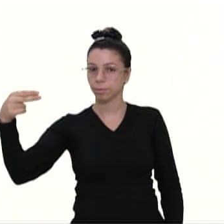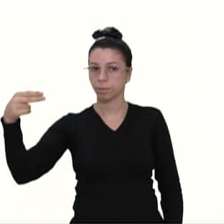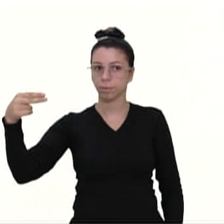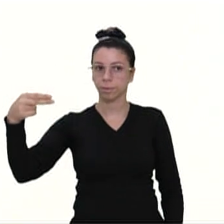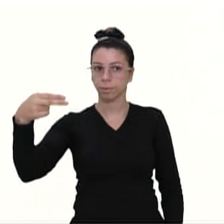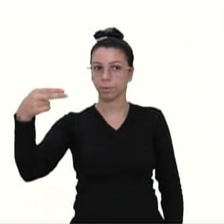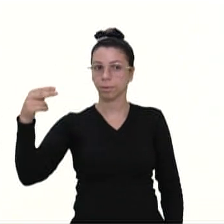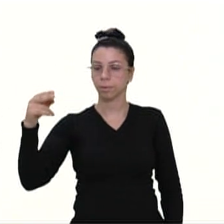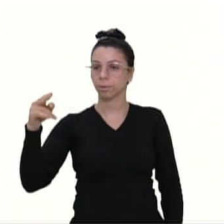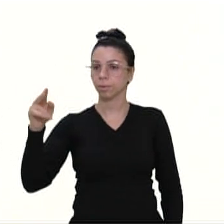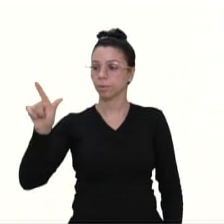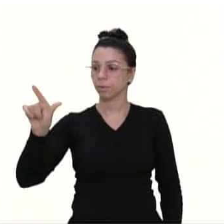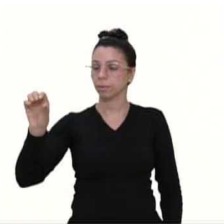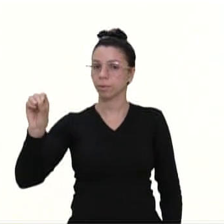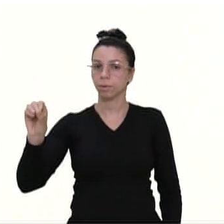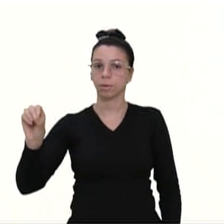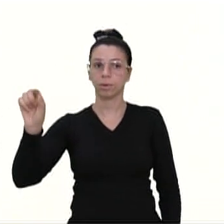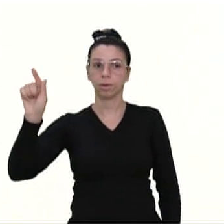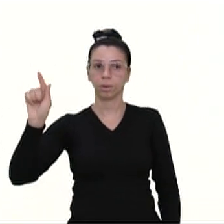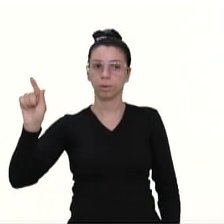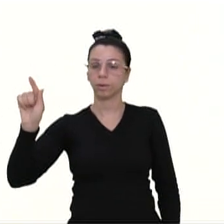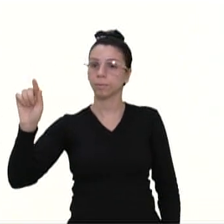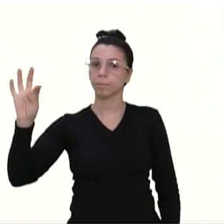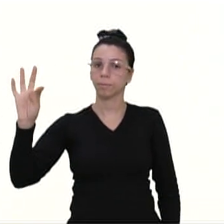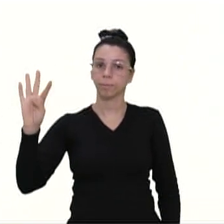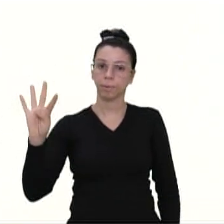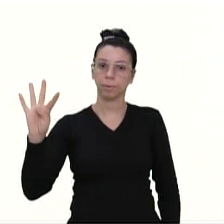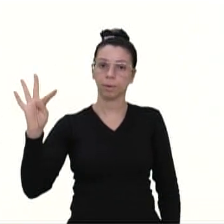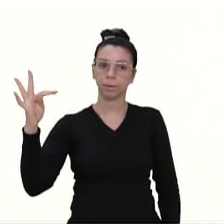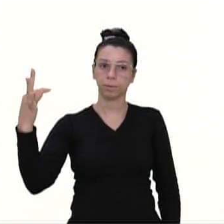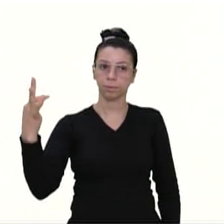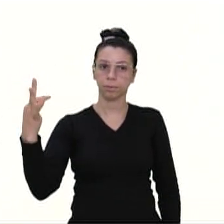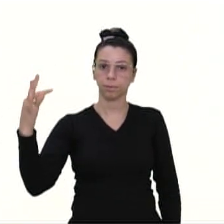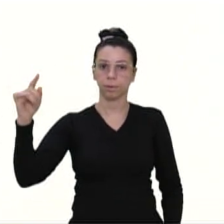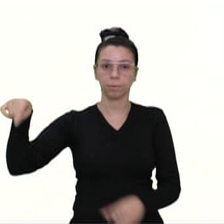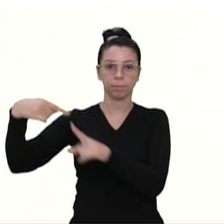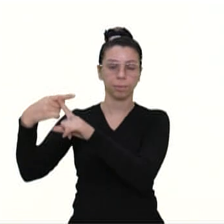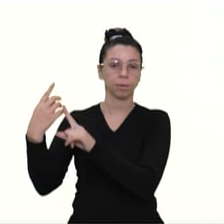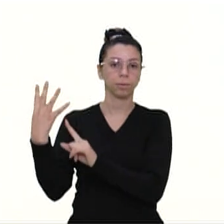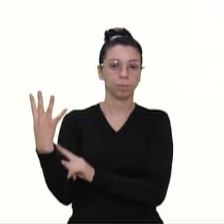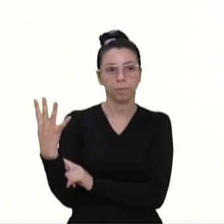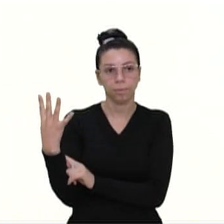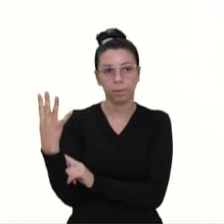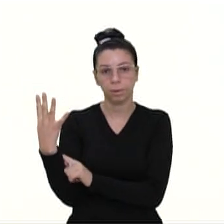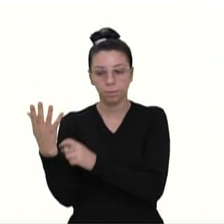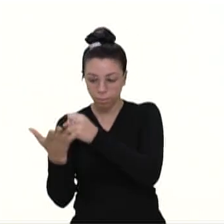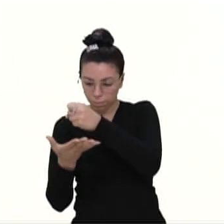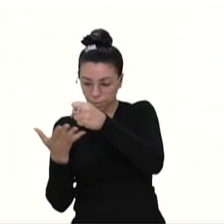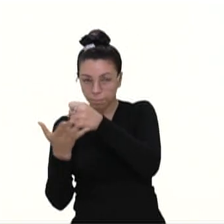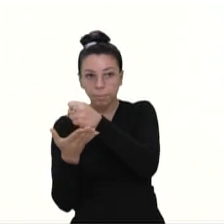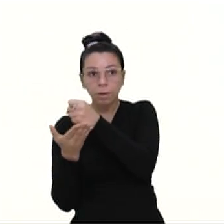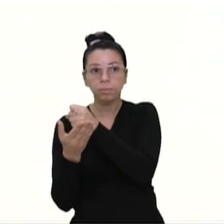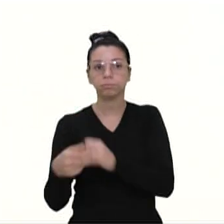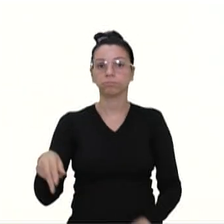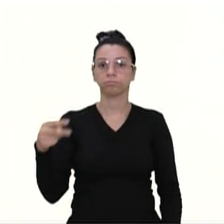de 4t mais 4 na base 2. Aqui responde a população da cidade B.